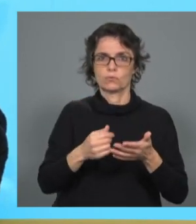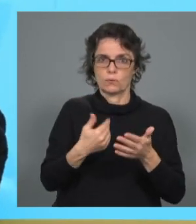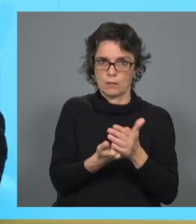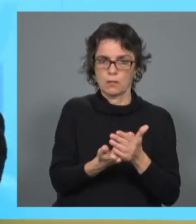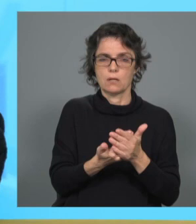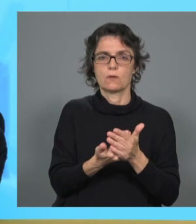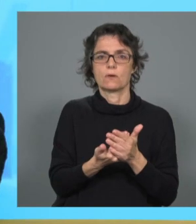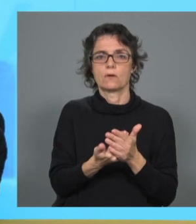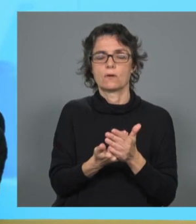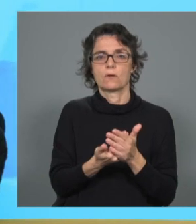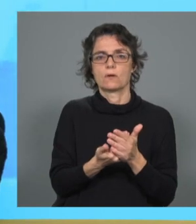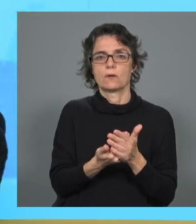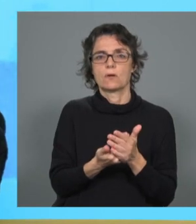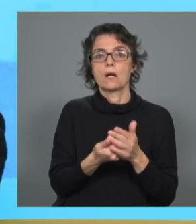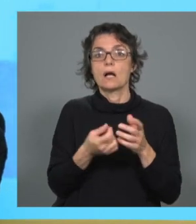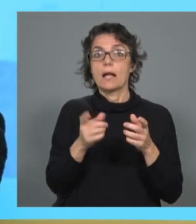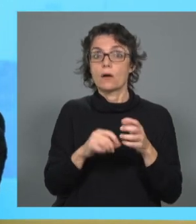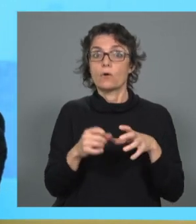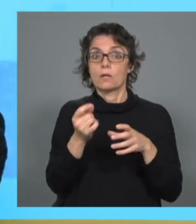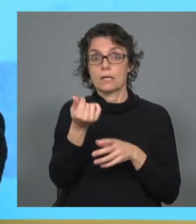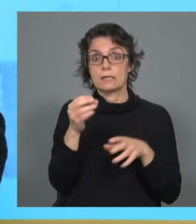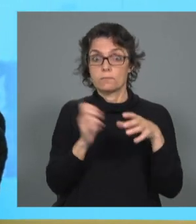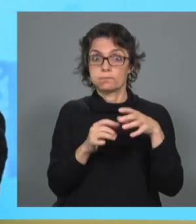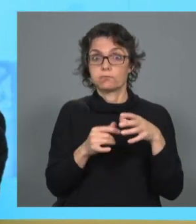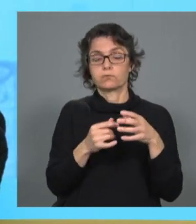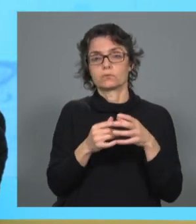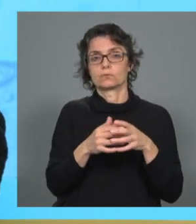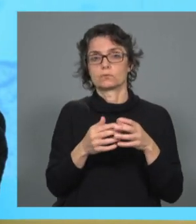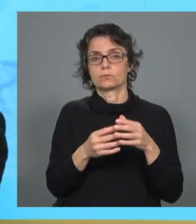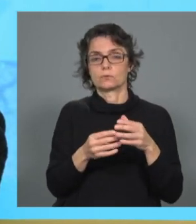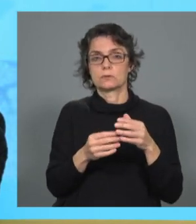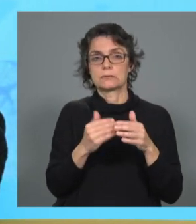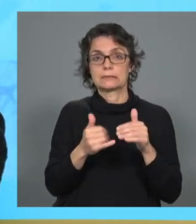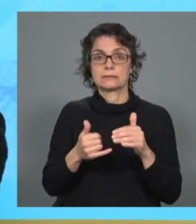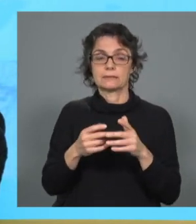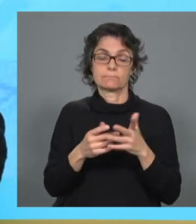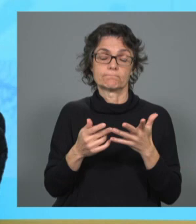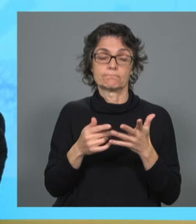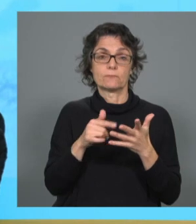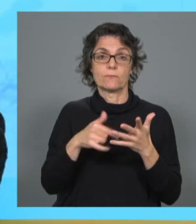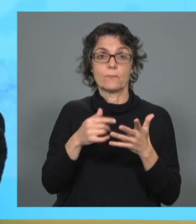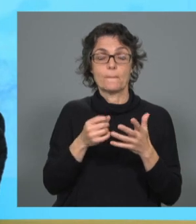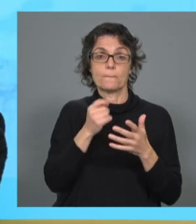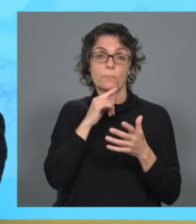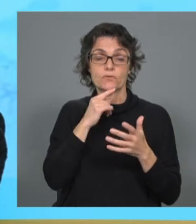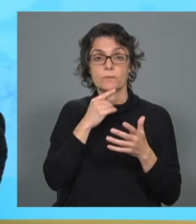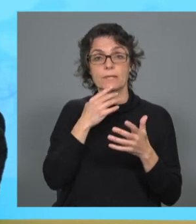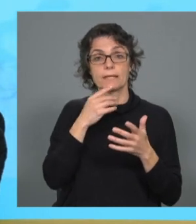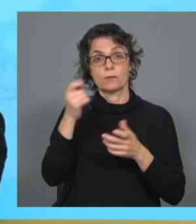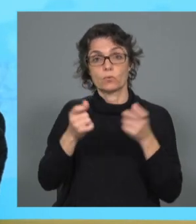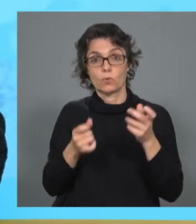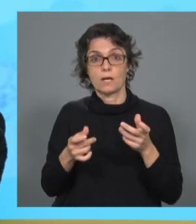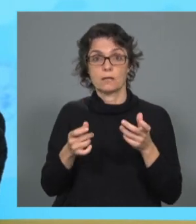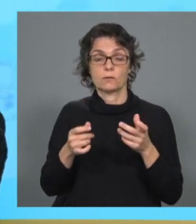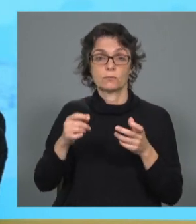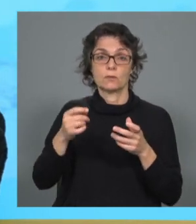conseguimos mais do que aquilo que precisávamos e, portanto, obviamente que agora vamos partir e estamos já a pensar também